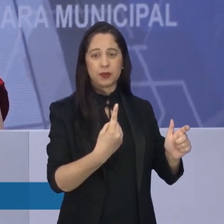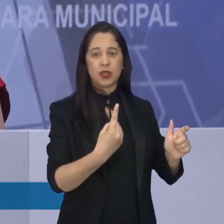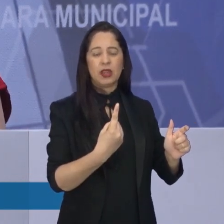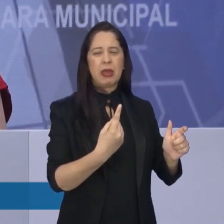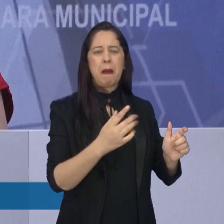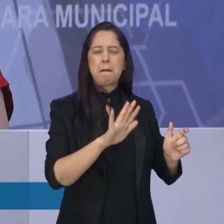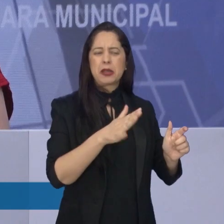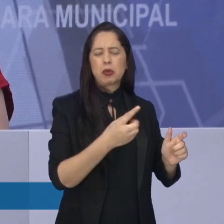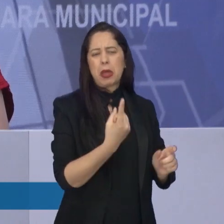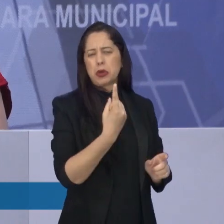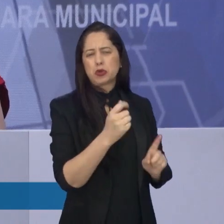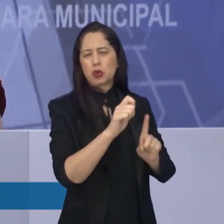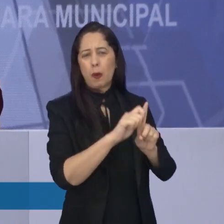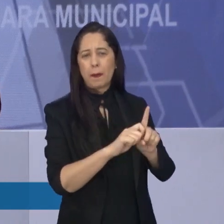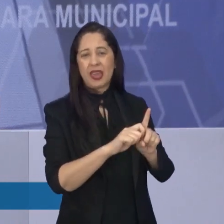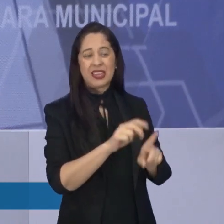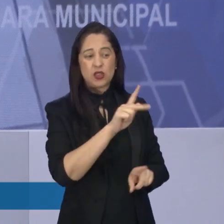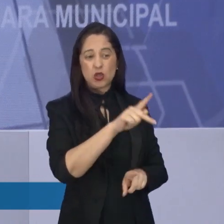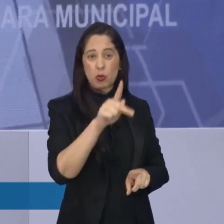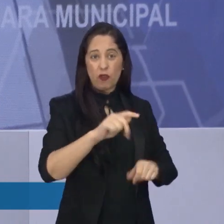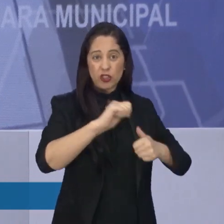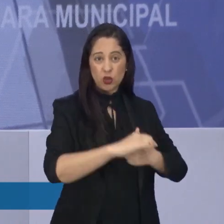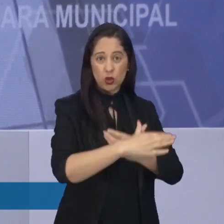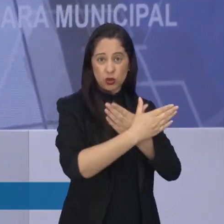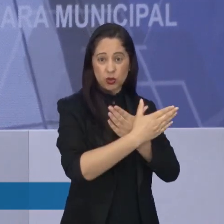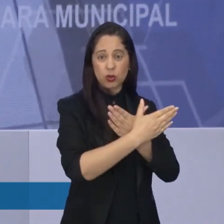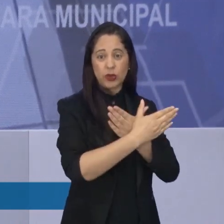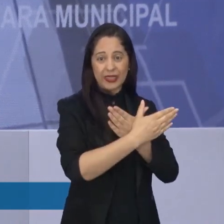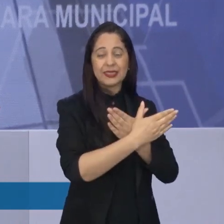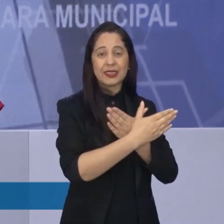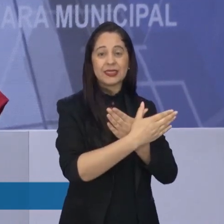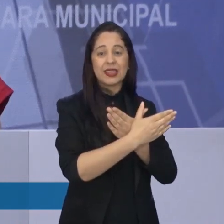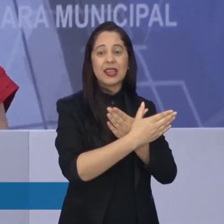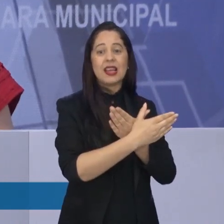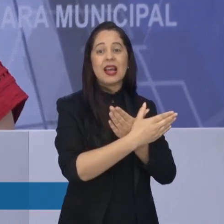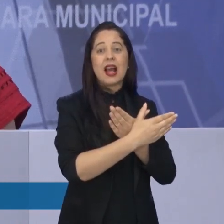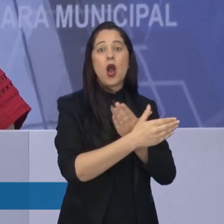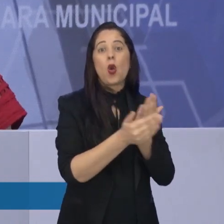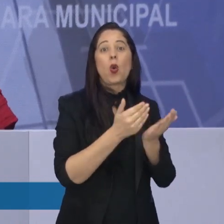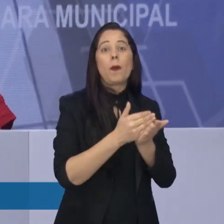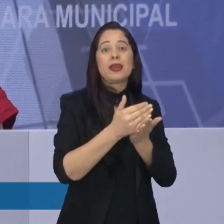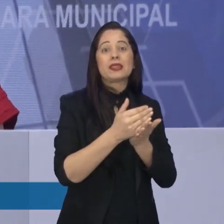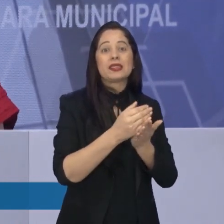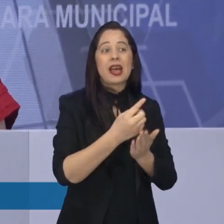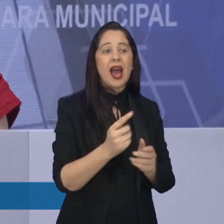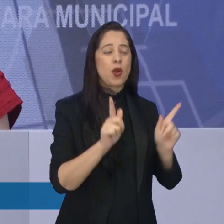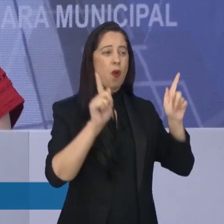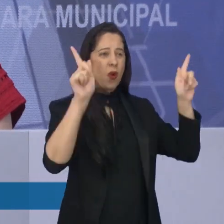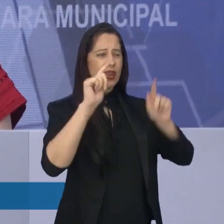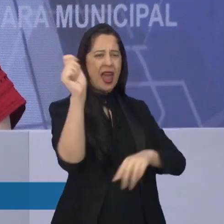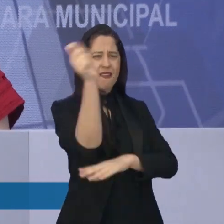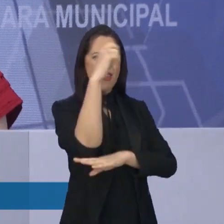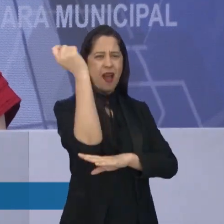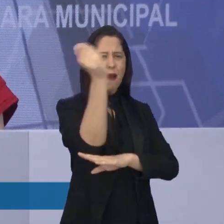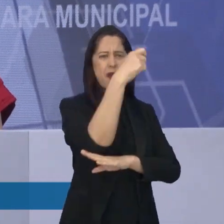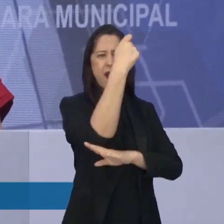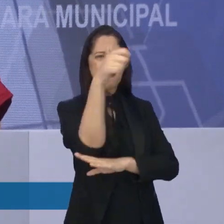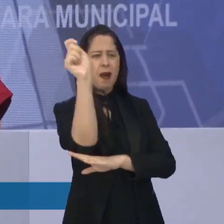menos de um mês, os professores do ITA fizeram a única greve da história da